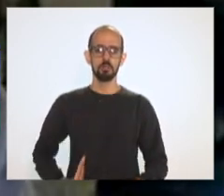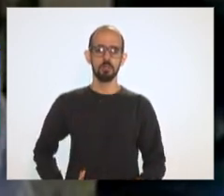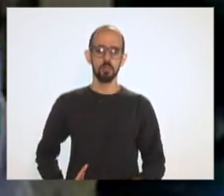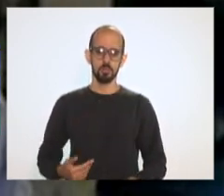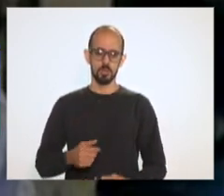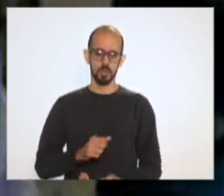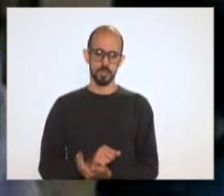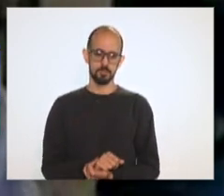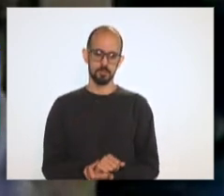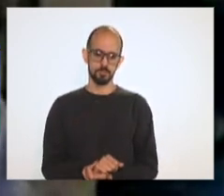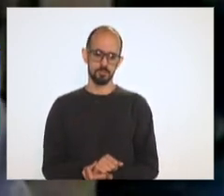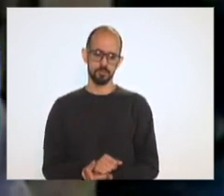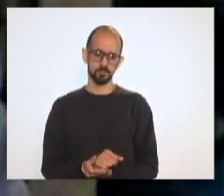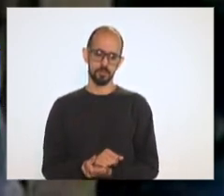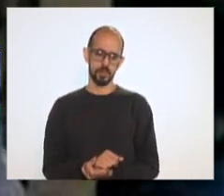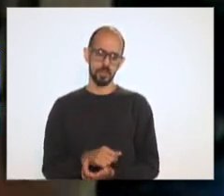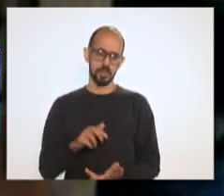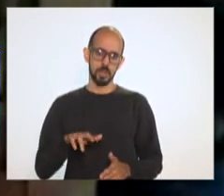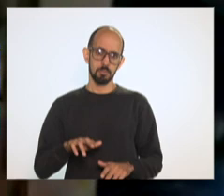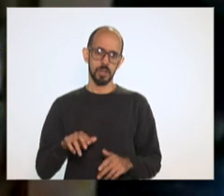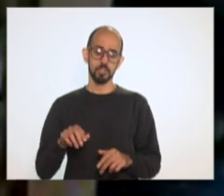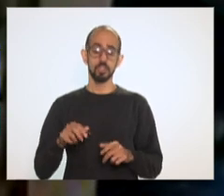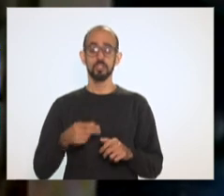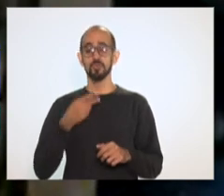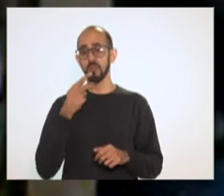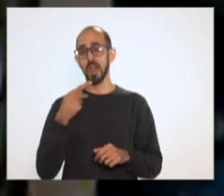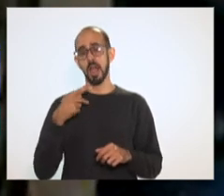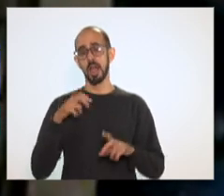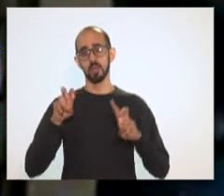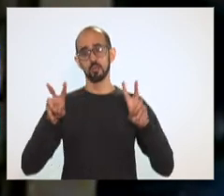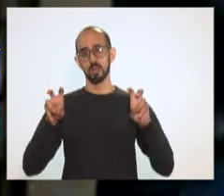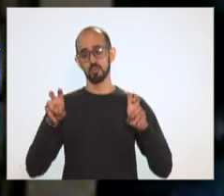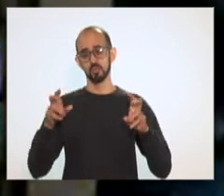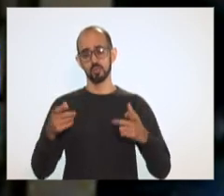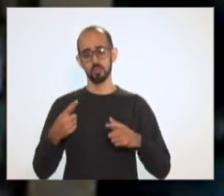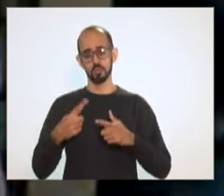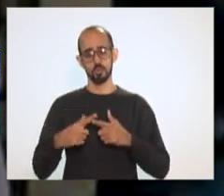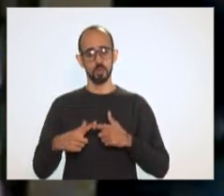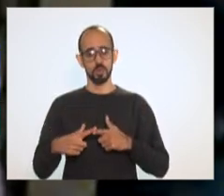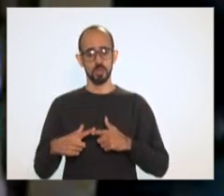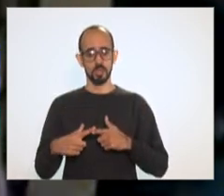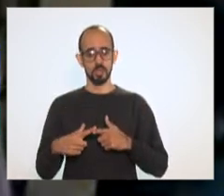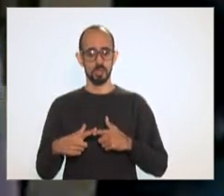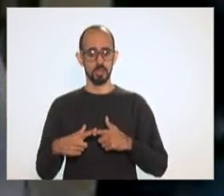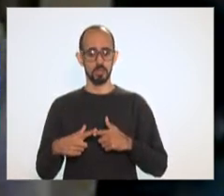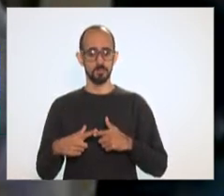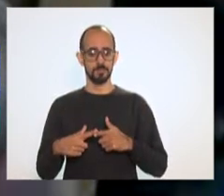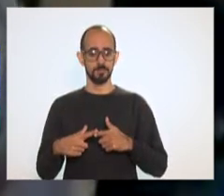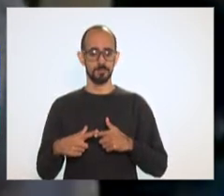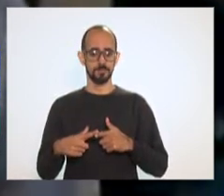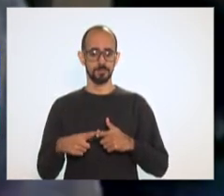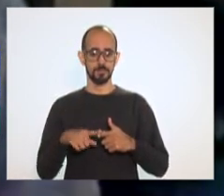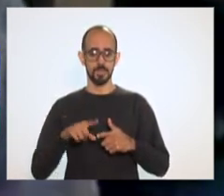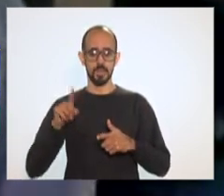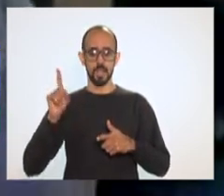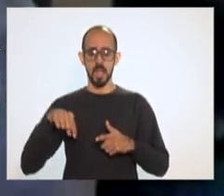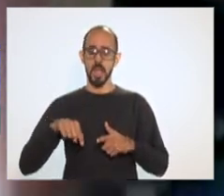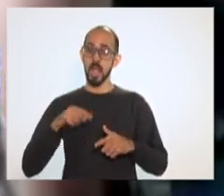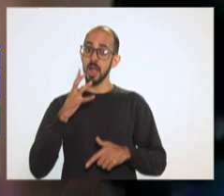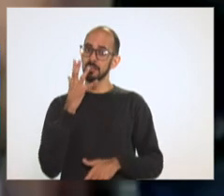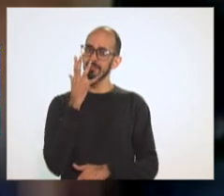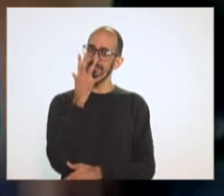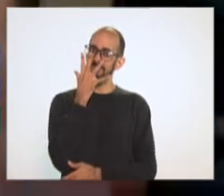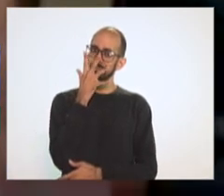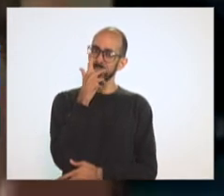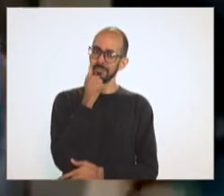exatamente para tratar deste assunto porque é olha é de uma beleza e de